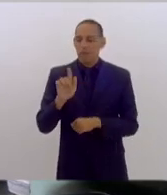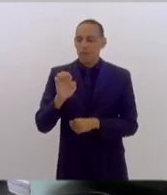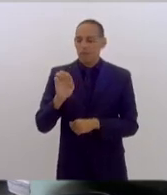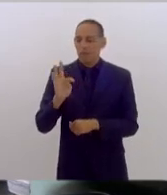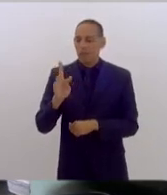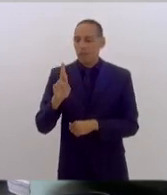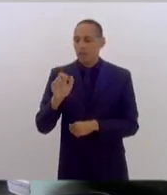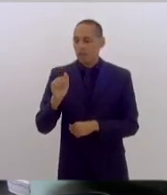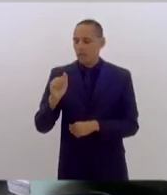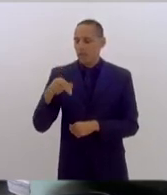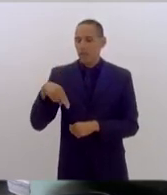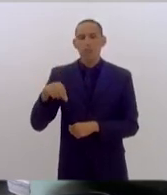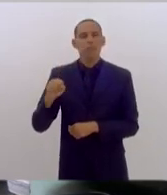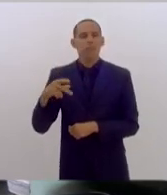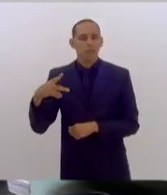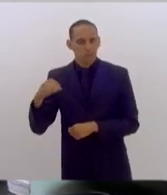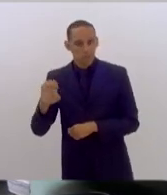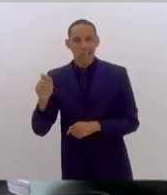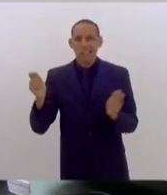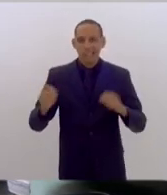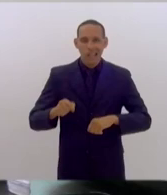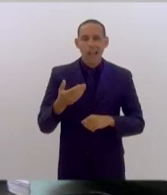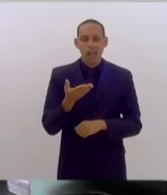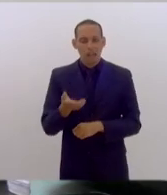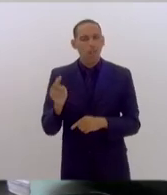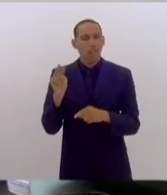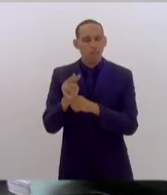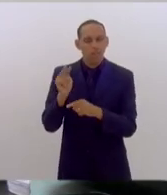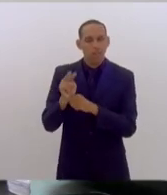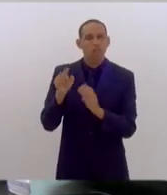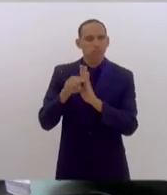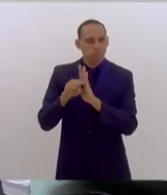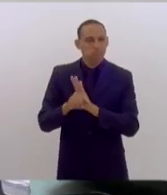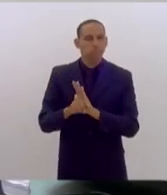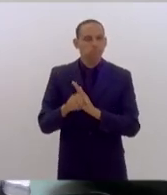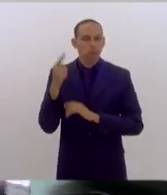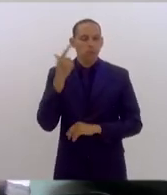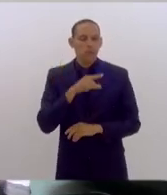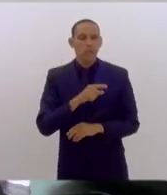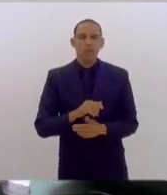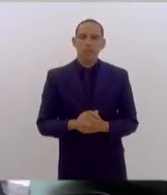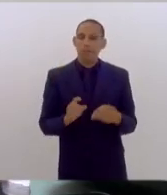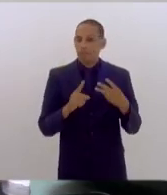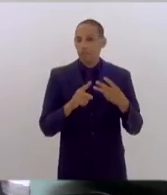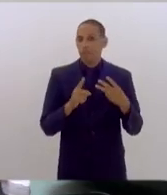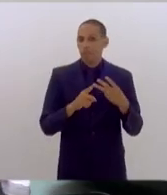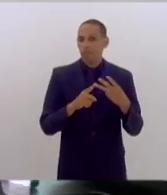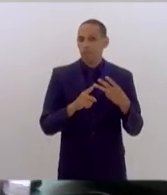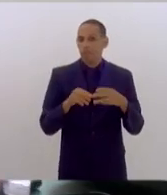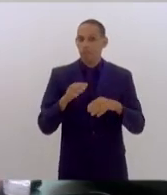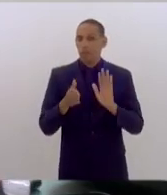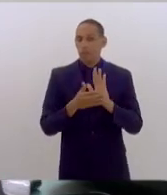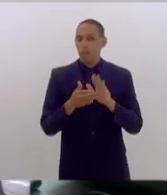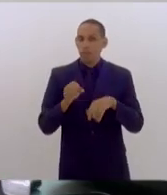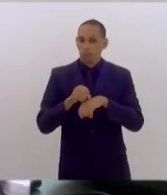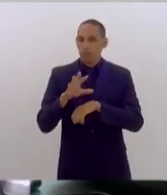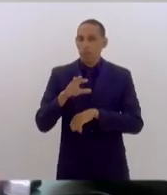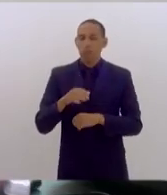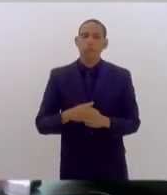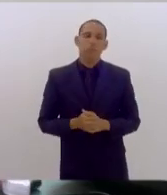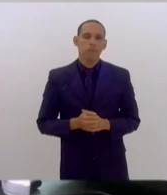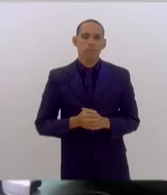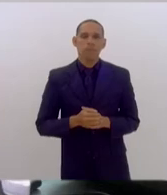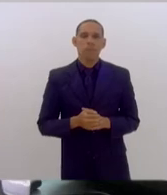em quantidade que garoto comprimento seu papel regulatório e cristalizador e em terceiro o terceiro Matters e